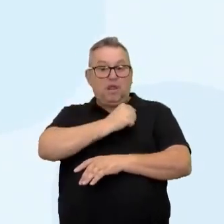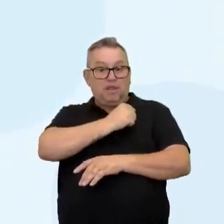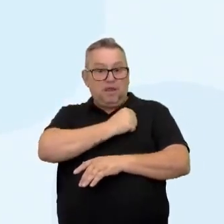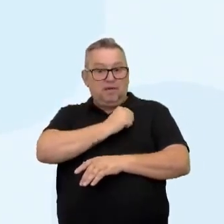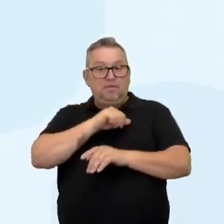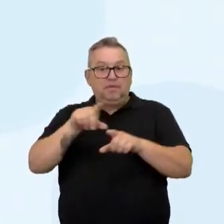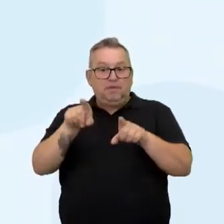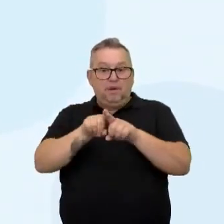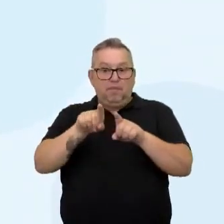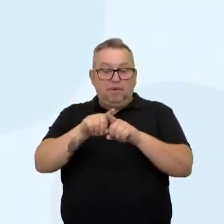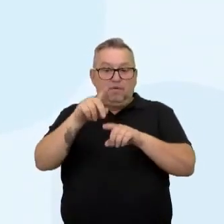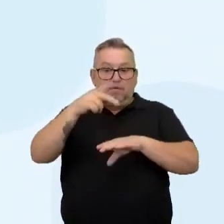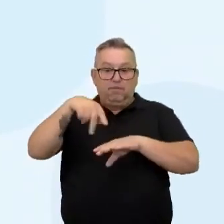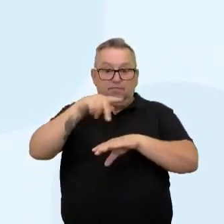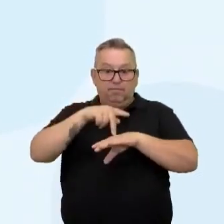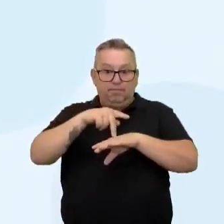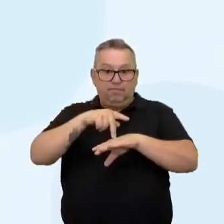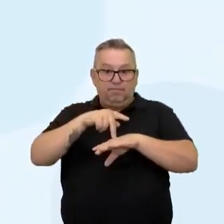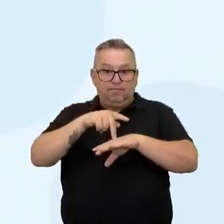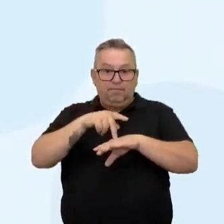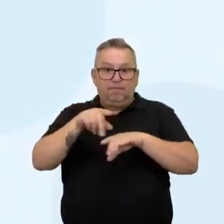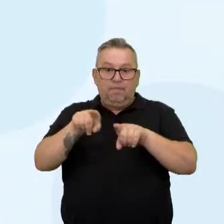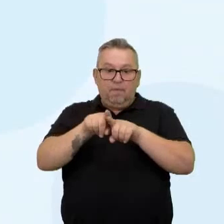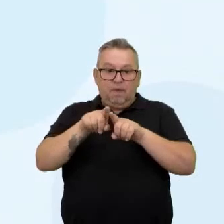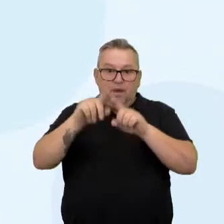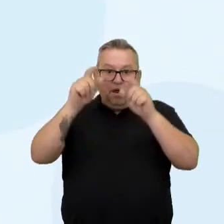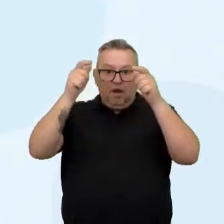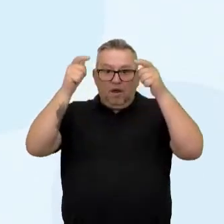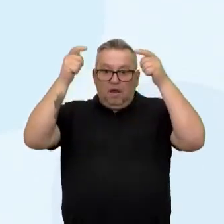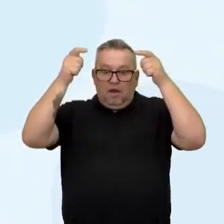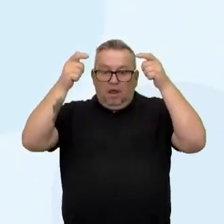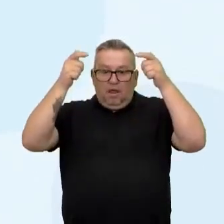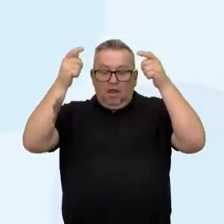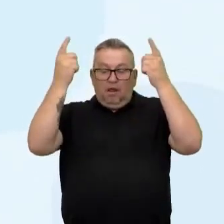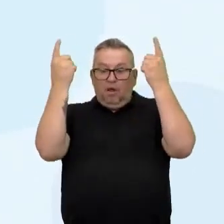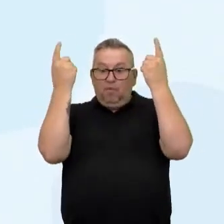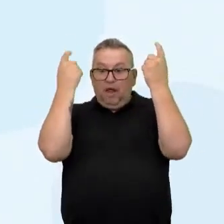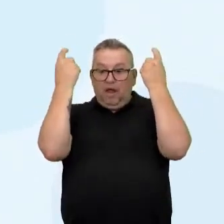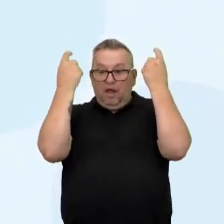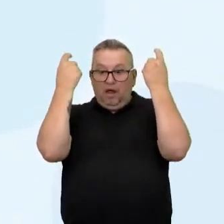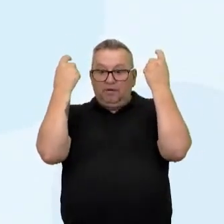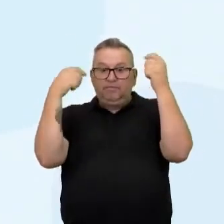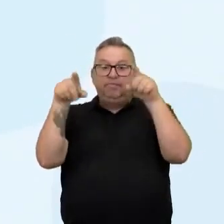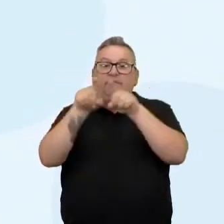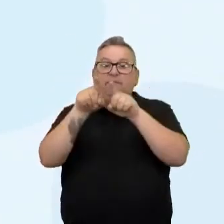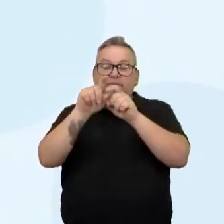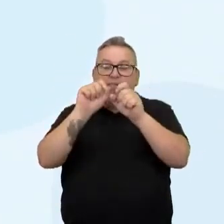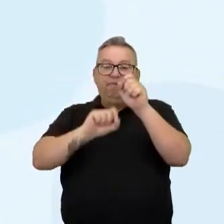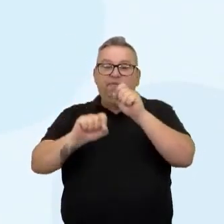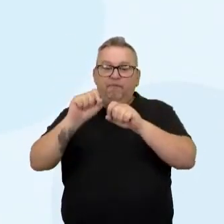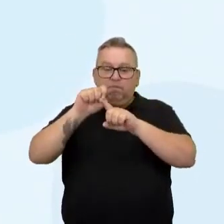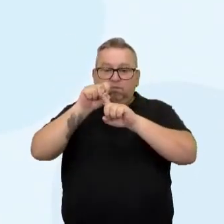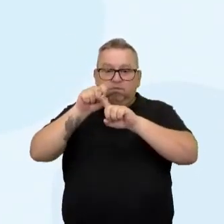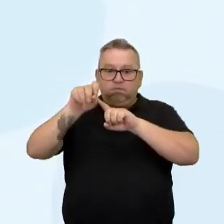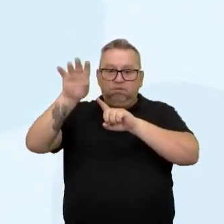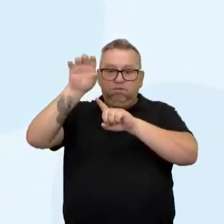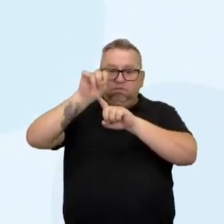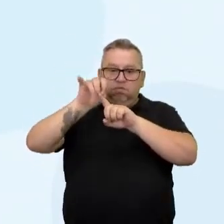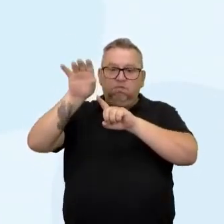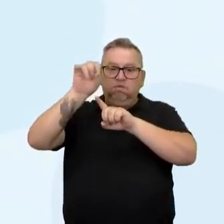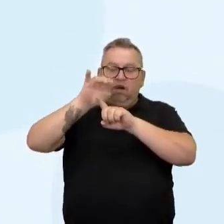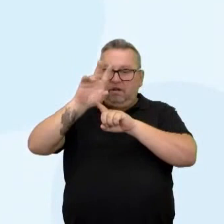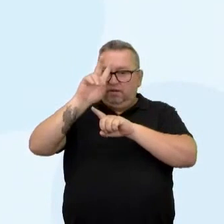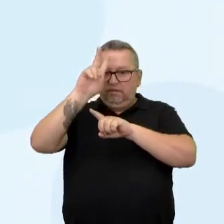dois países aí representando a América do Norte. Tem o México também, que também está num perfil de emissão de dióxido de carbono